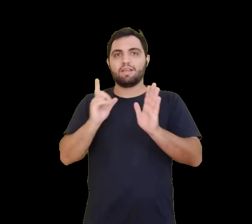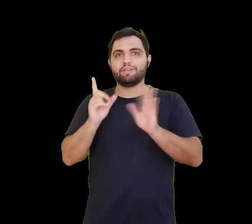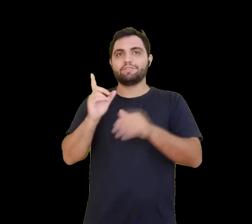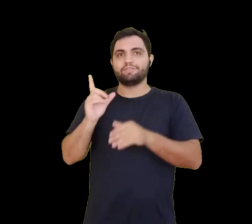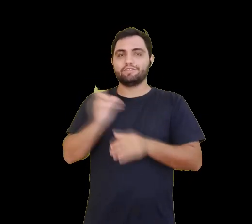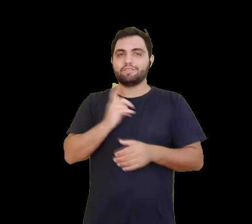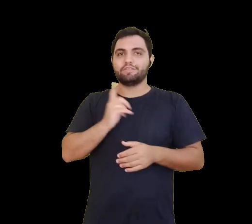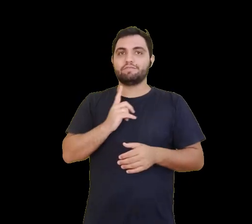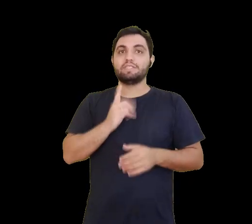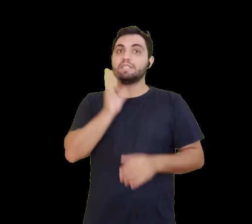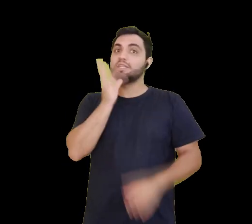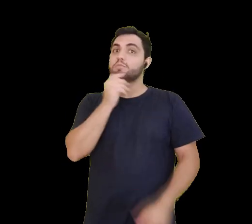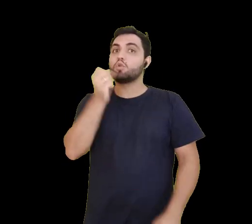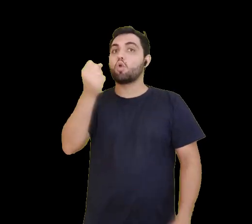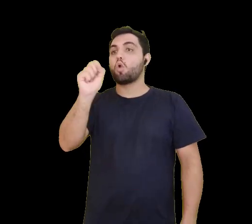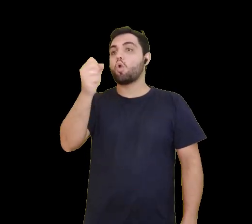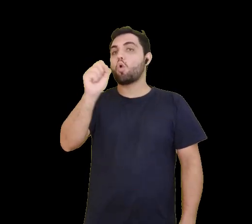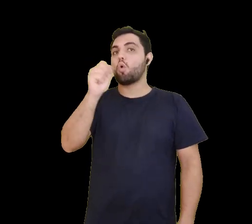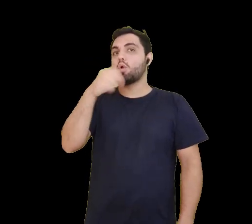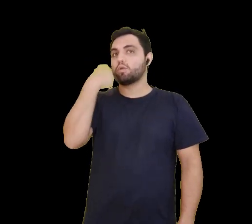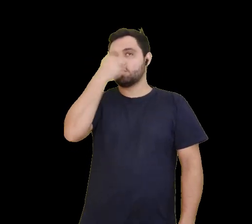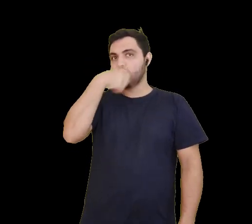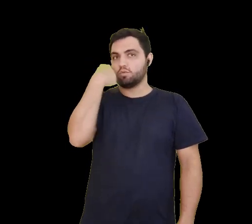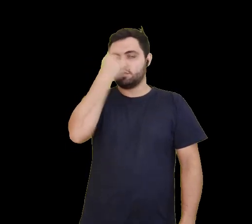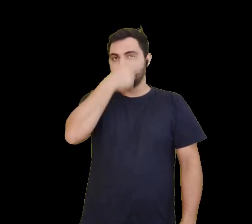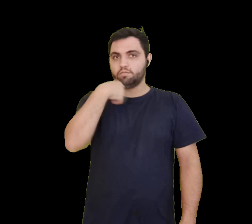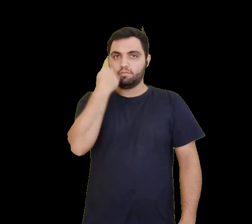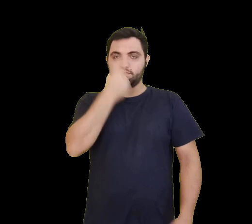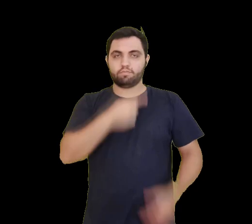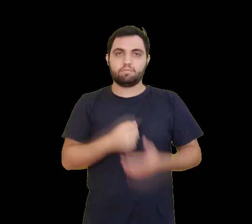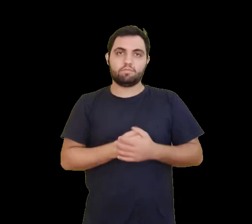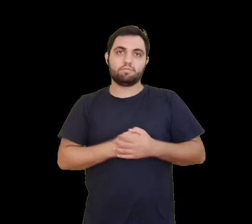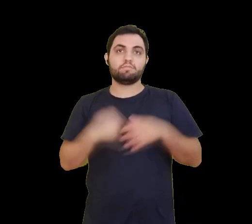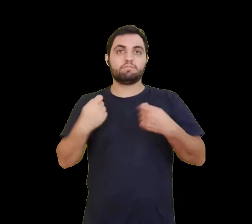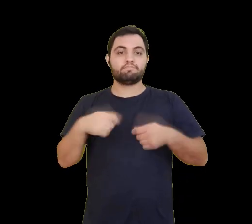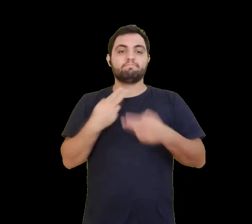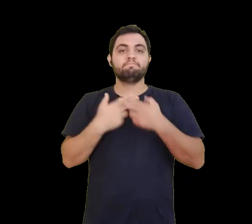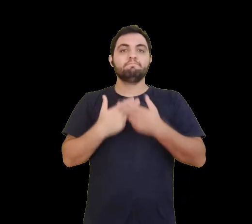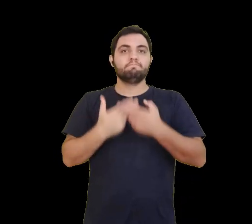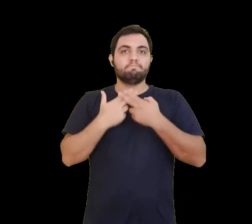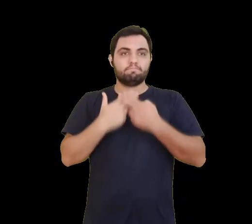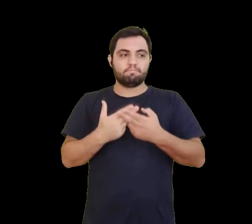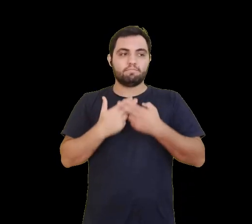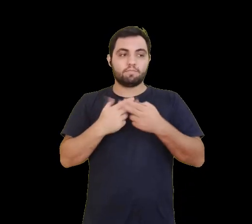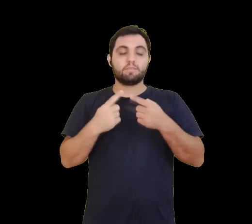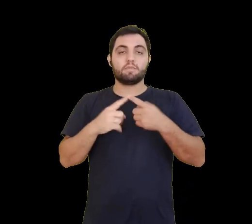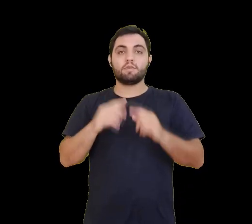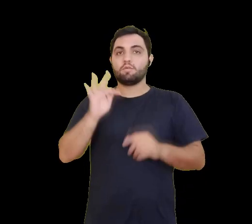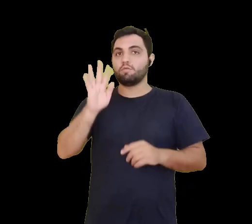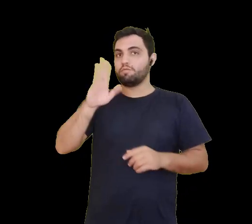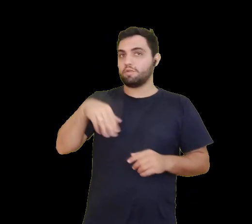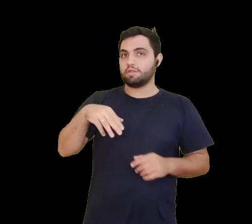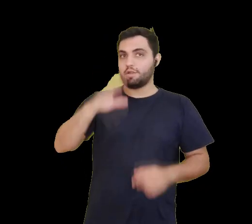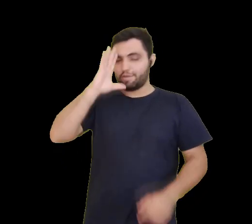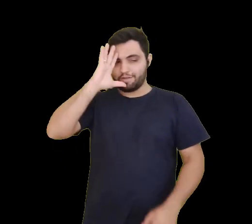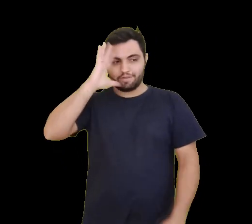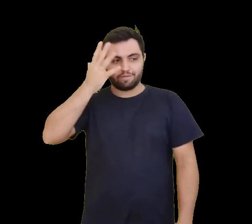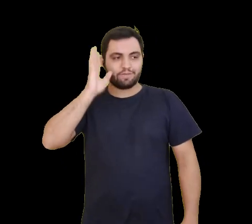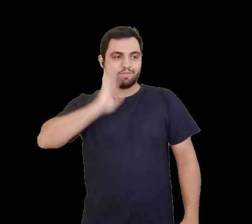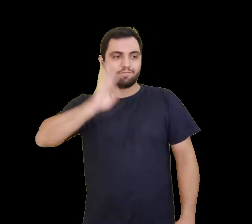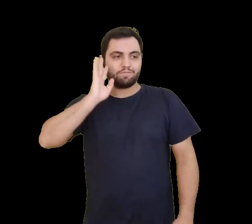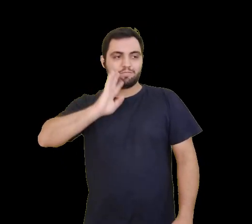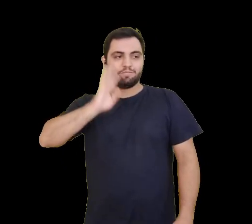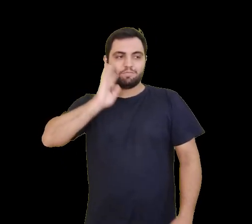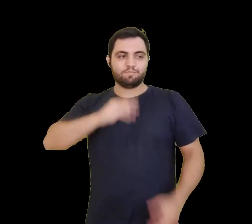anteriormente, demorou 8 horas para imprimir. Então vai ter que ter paciência, mas no final o resultado vai ser bem bacana.